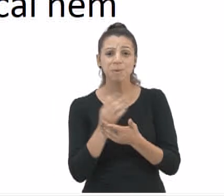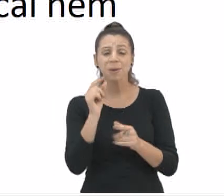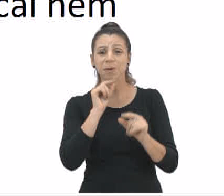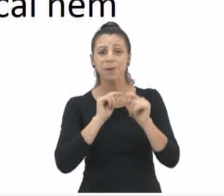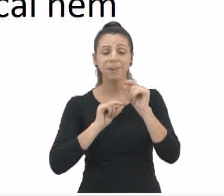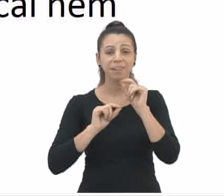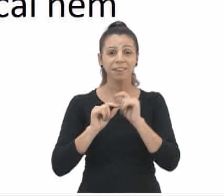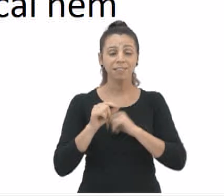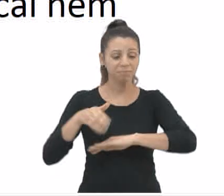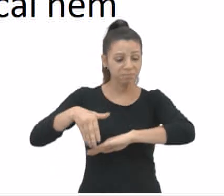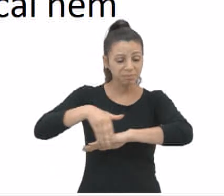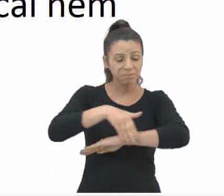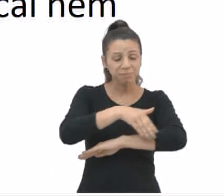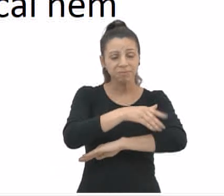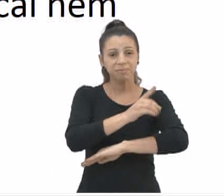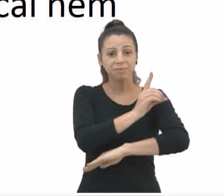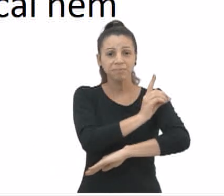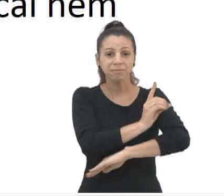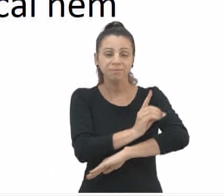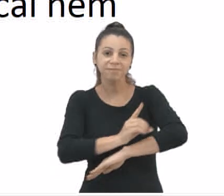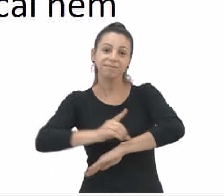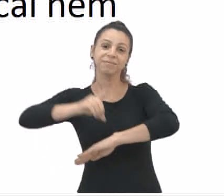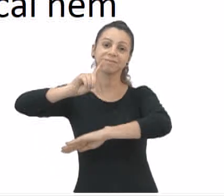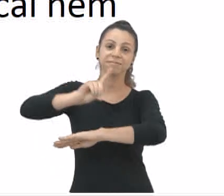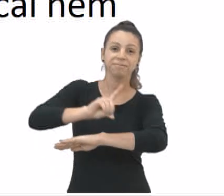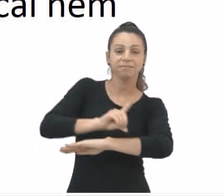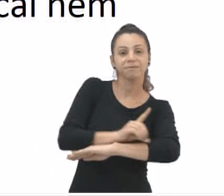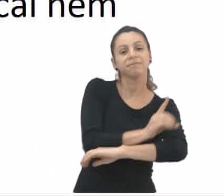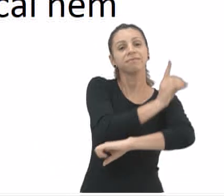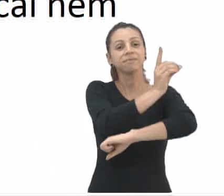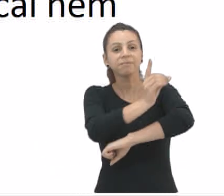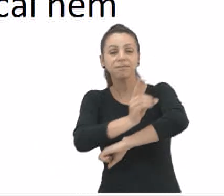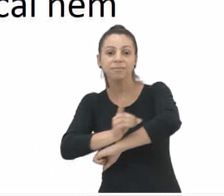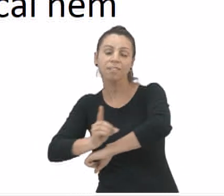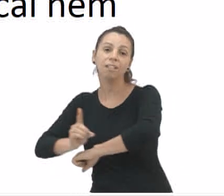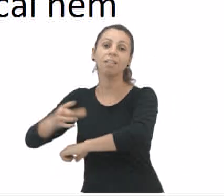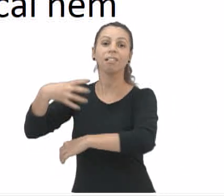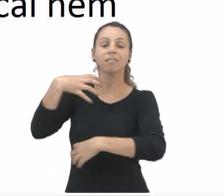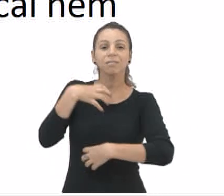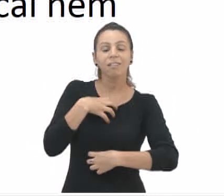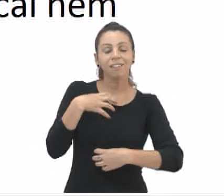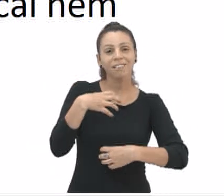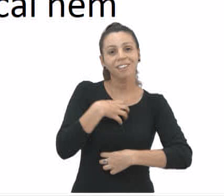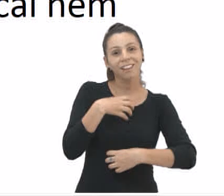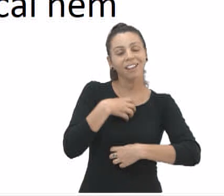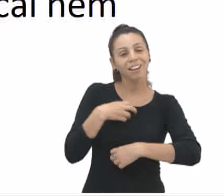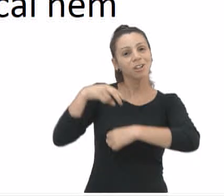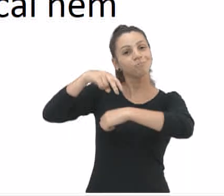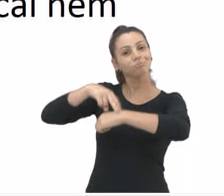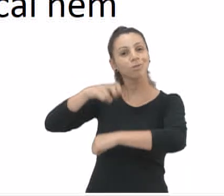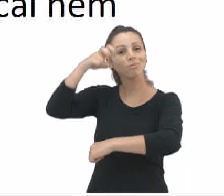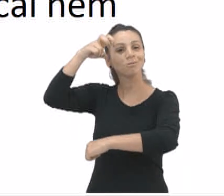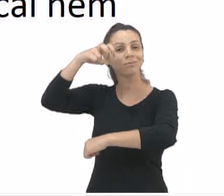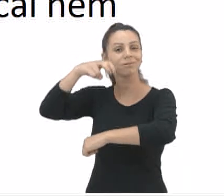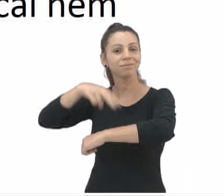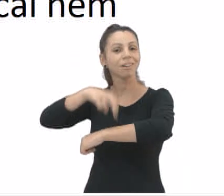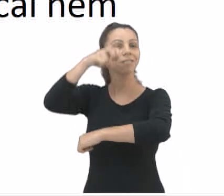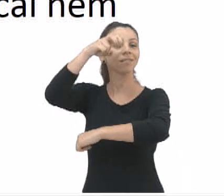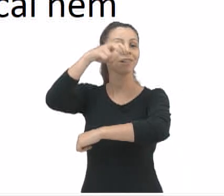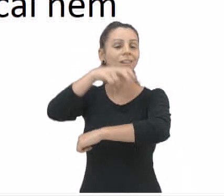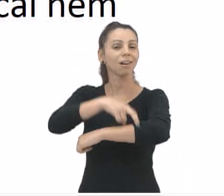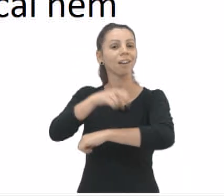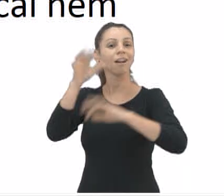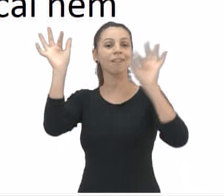recomeçava na rua, a andar pulando, que era o meu modo estranho de andar pelas ruas do